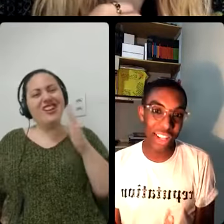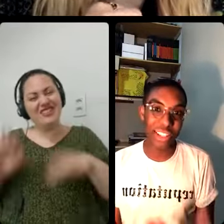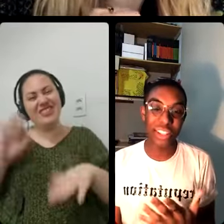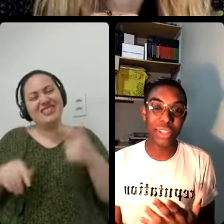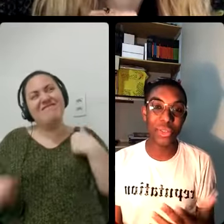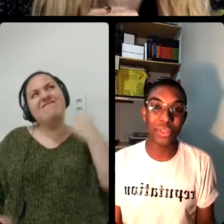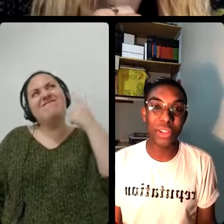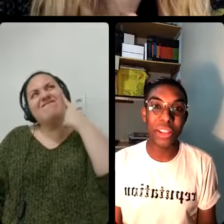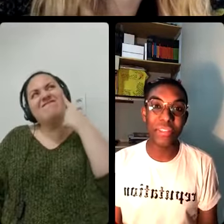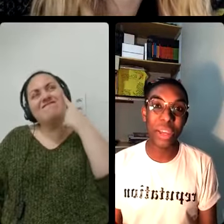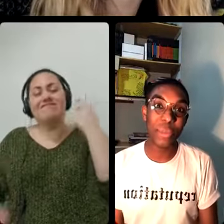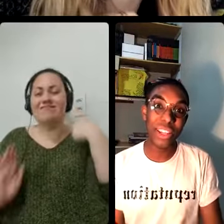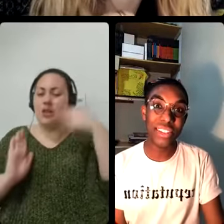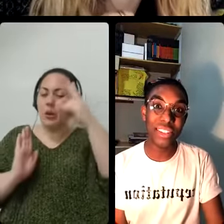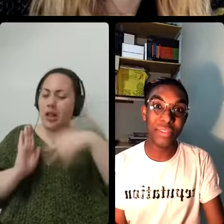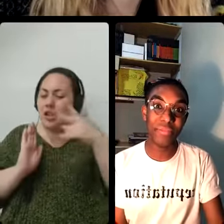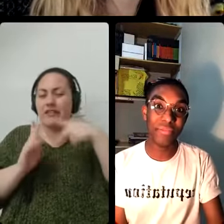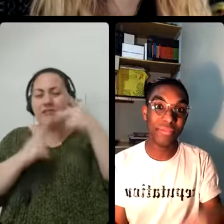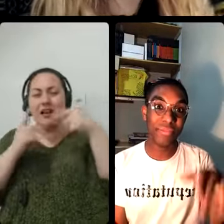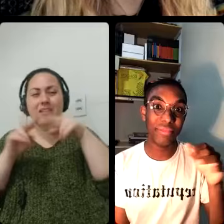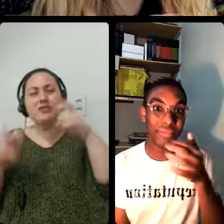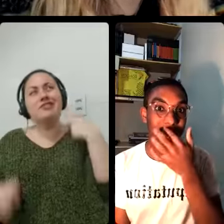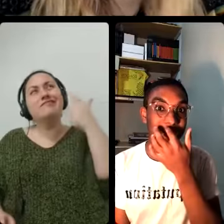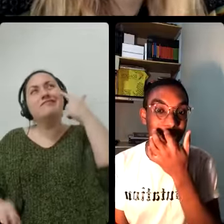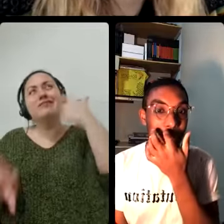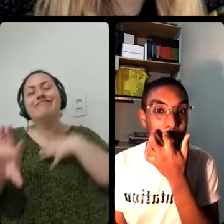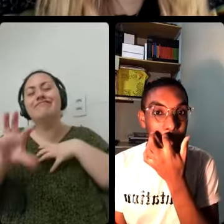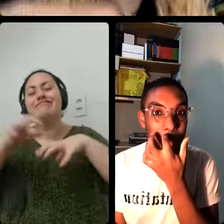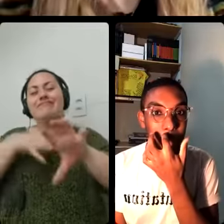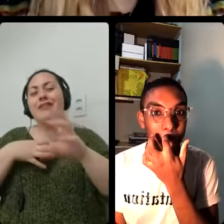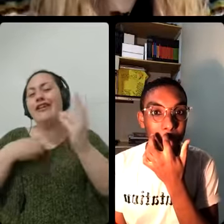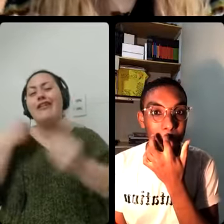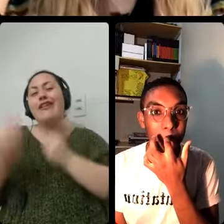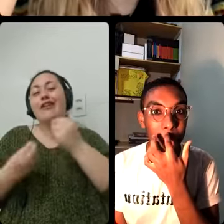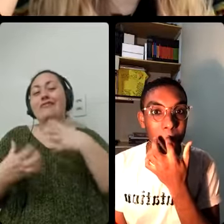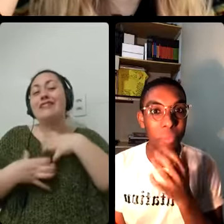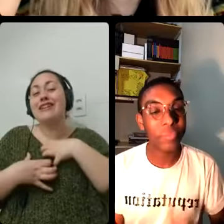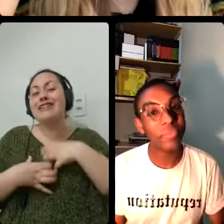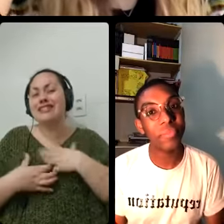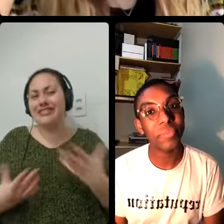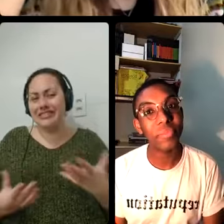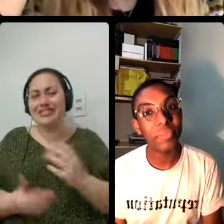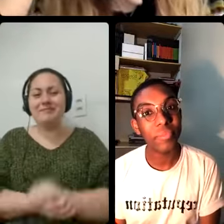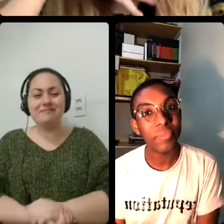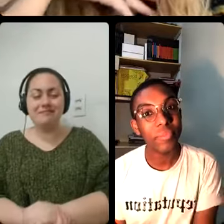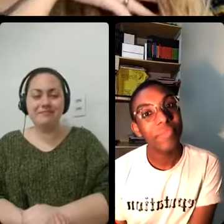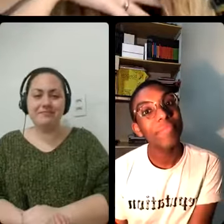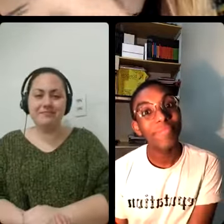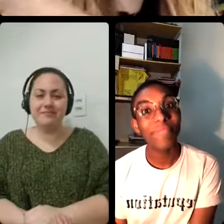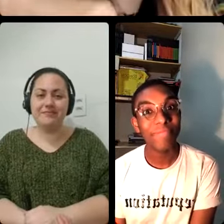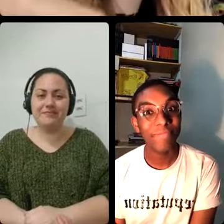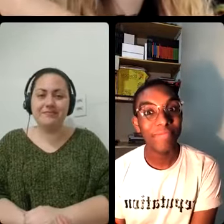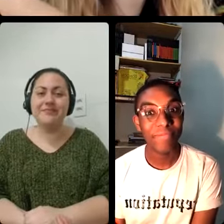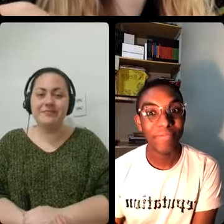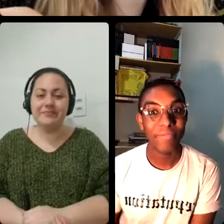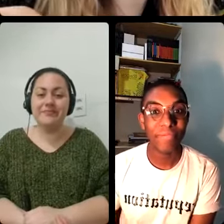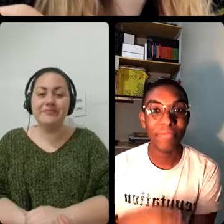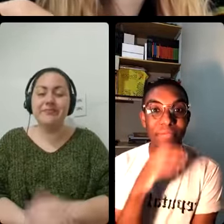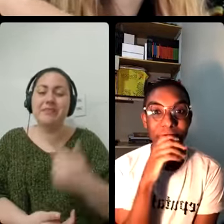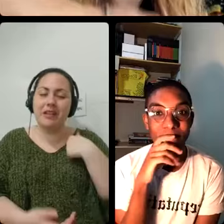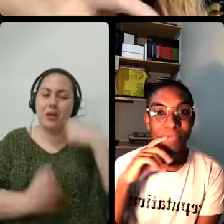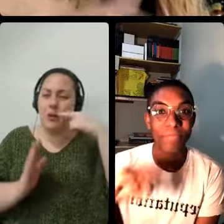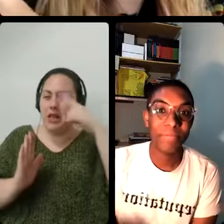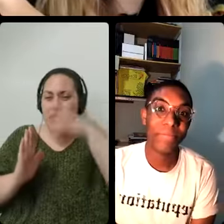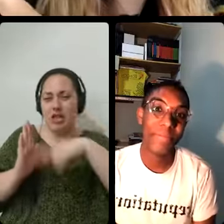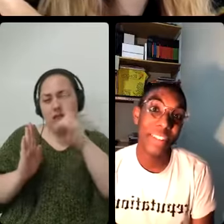ler e falar desse assunto, né? Porque assim... Sabe, Carlos, eu tava lendo um pouco, assim, né?